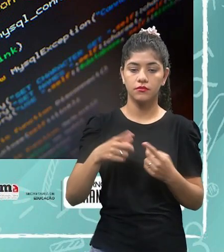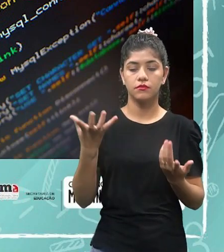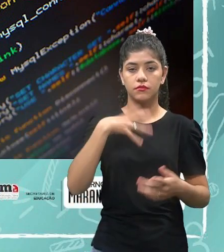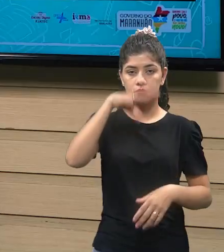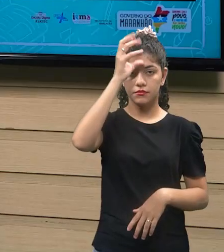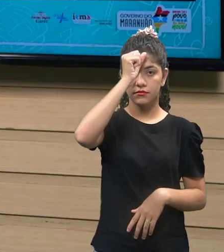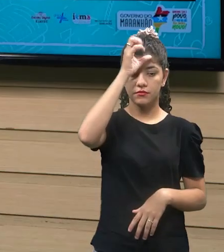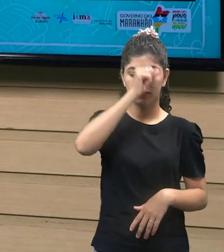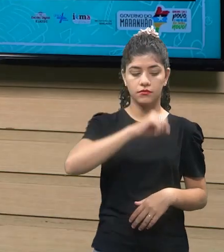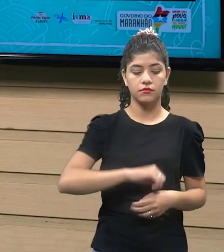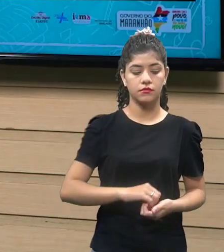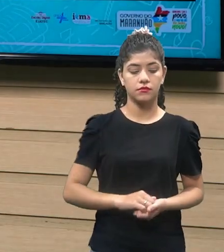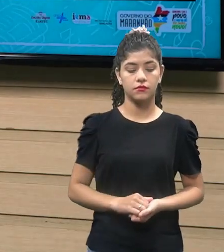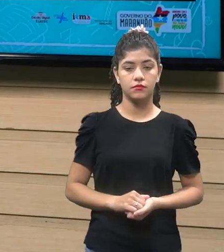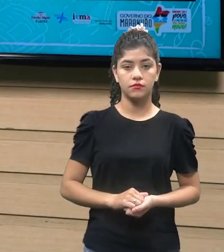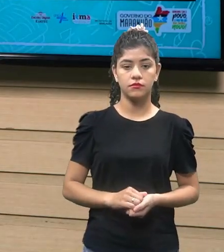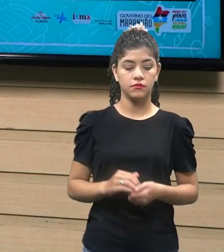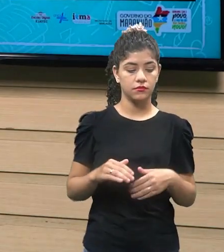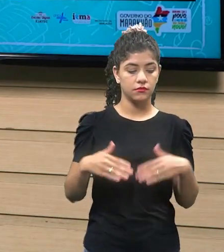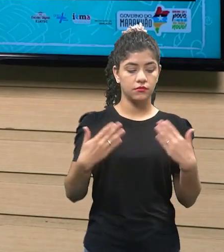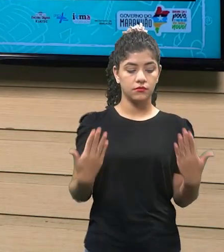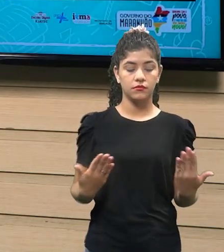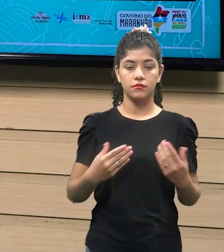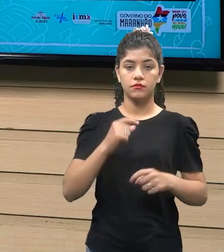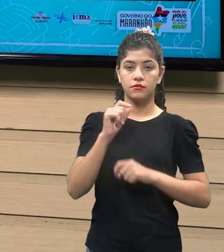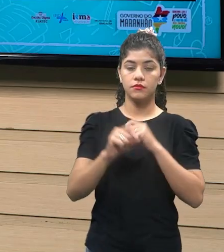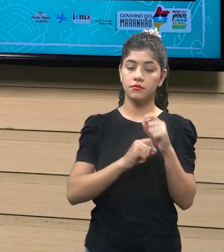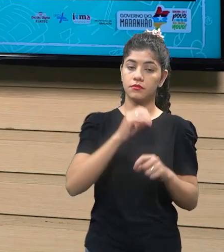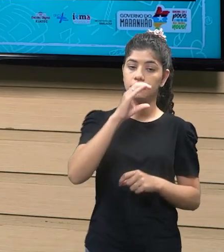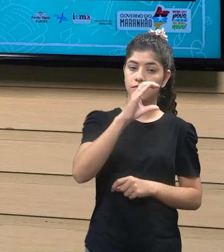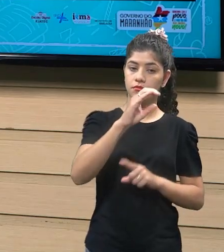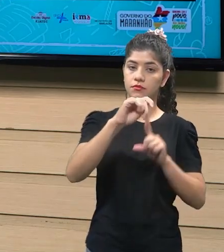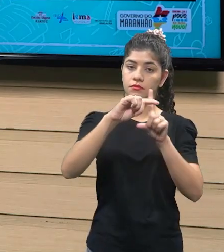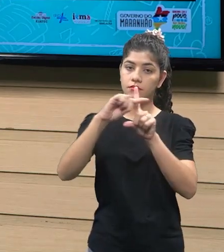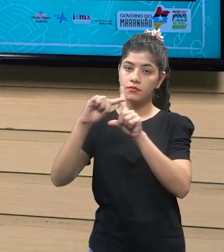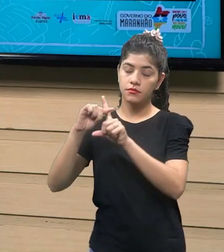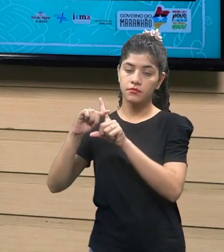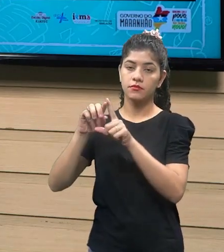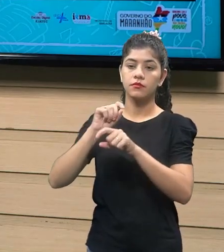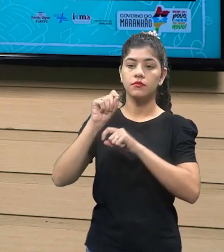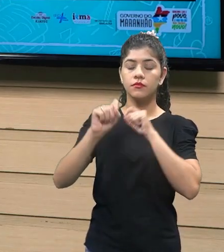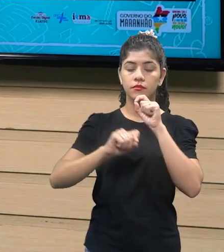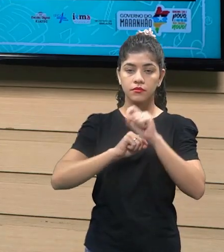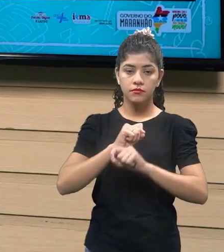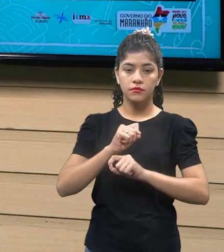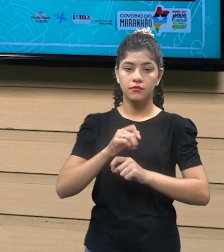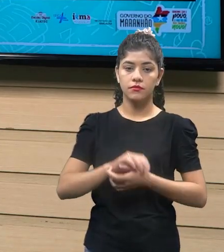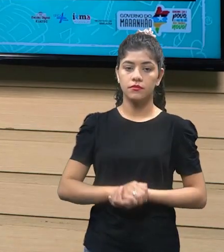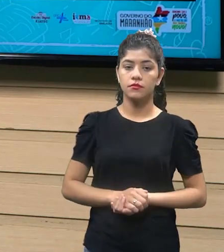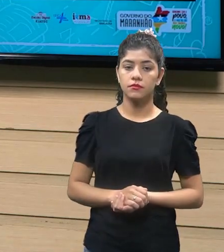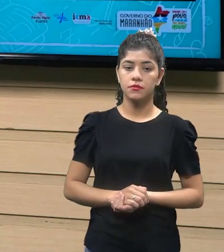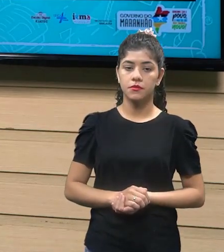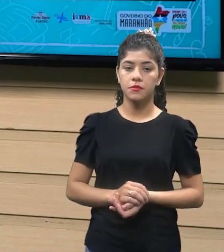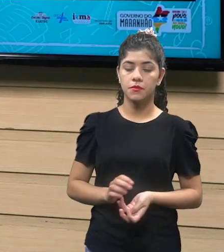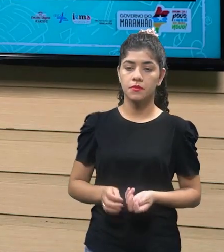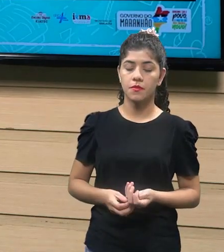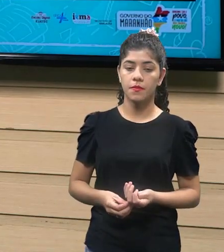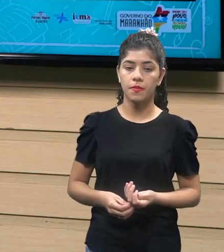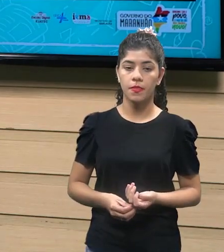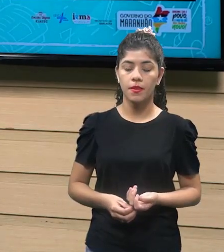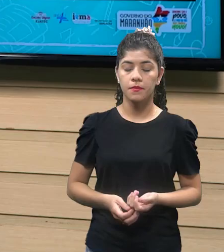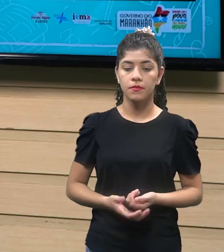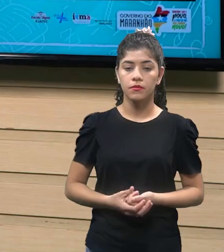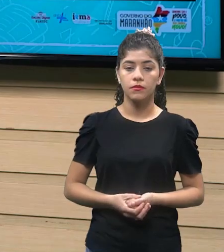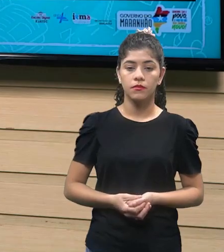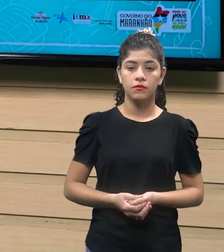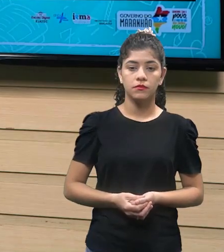aprendendo. Então, a linguagem C++ é uma derivação da linguagem C. A linguagem